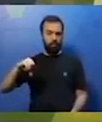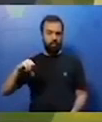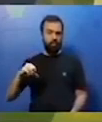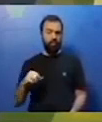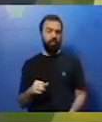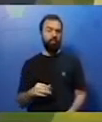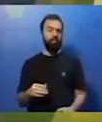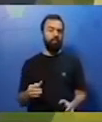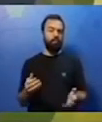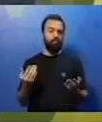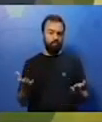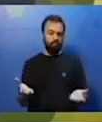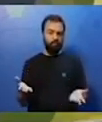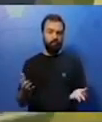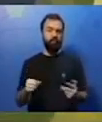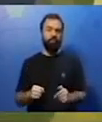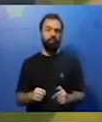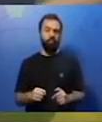Portanto,